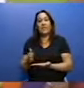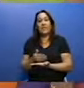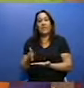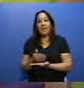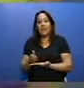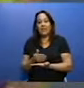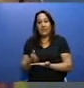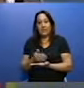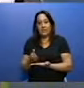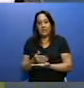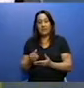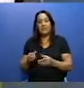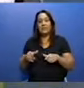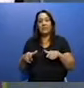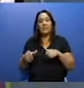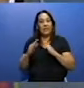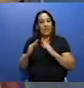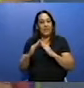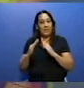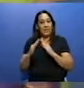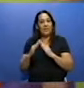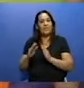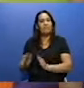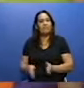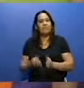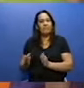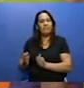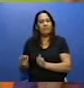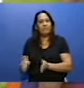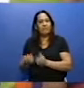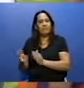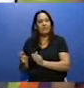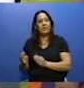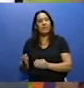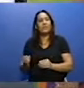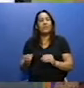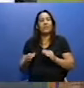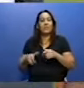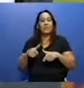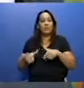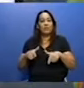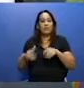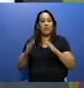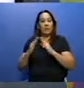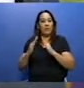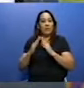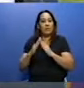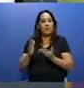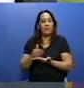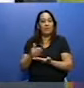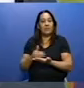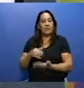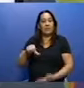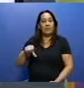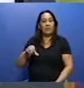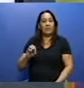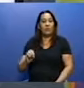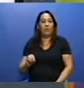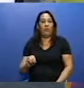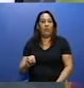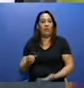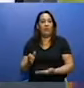viu? Sequência crescente, sequência de figuras, a página 90 e